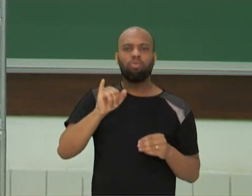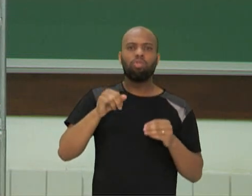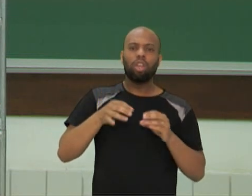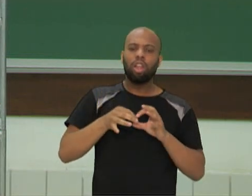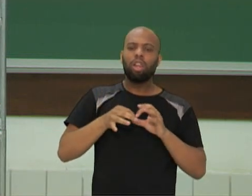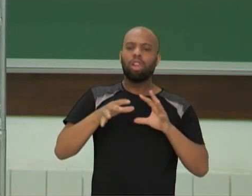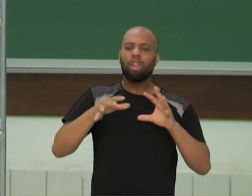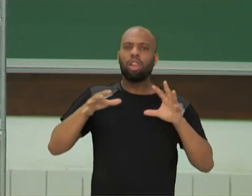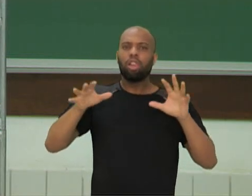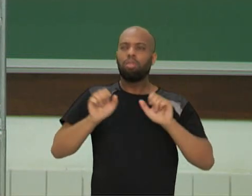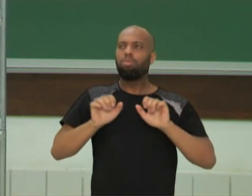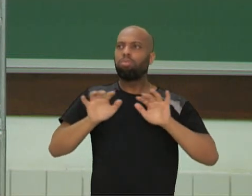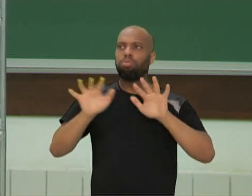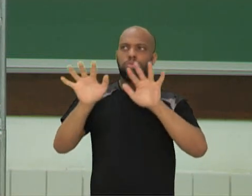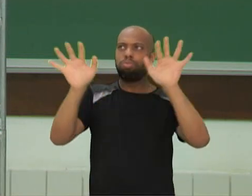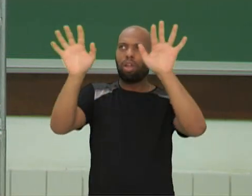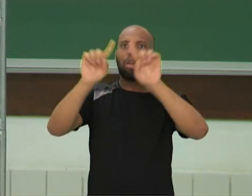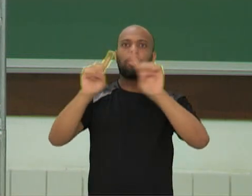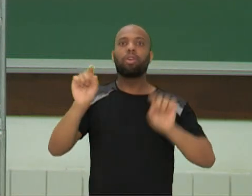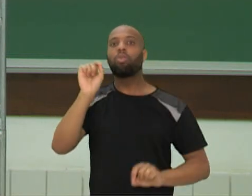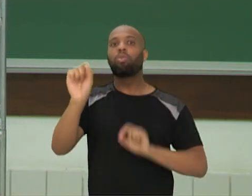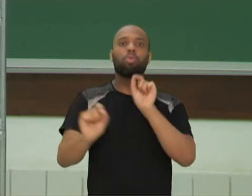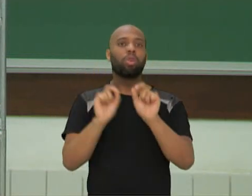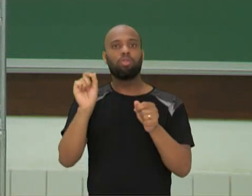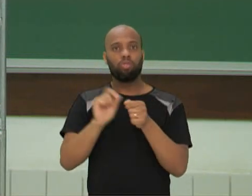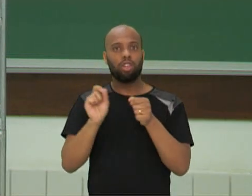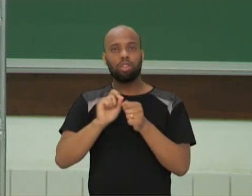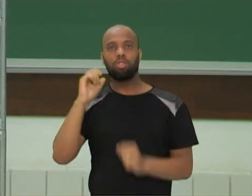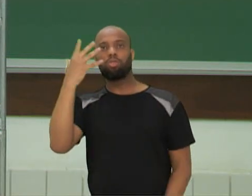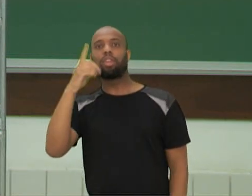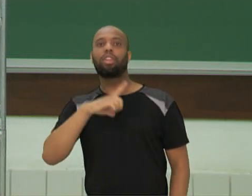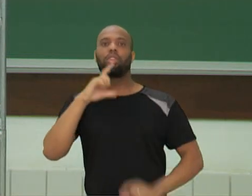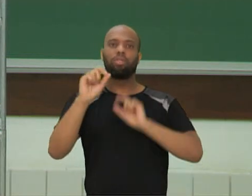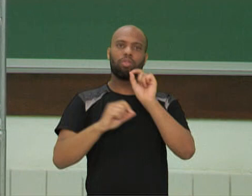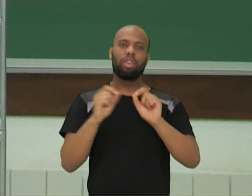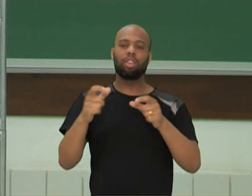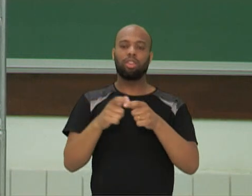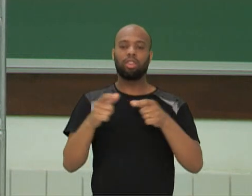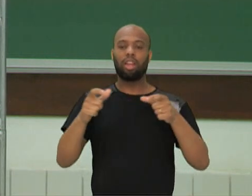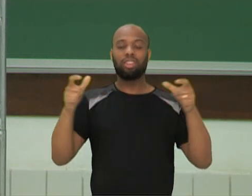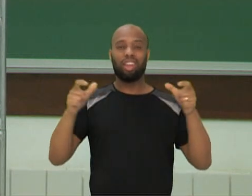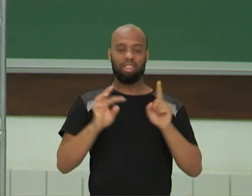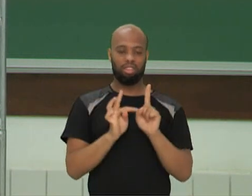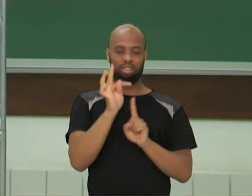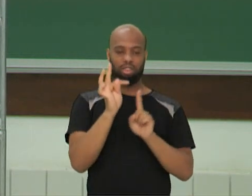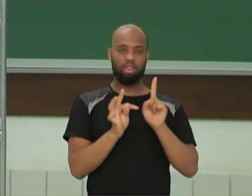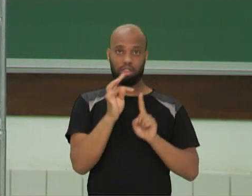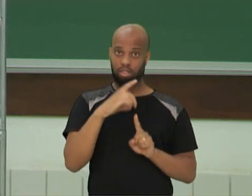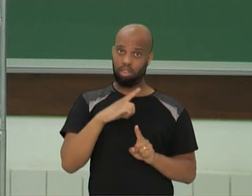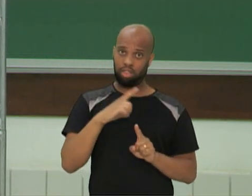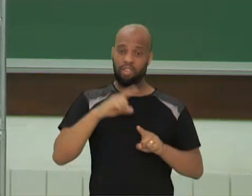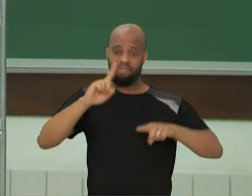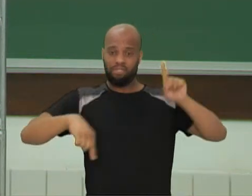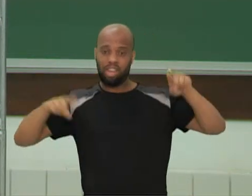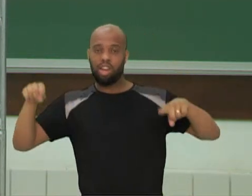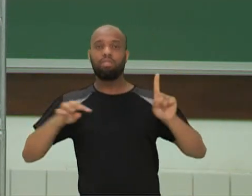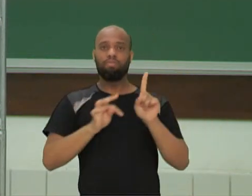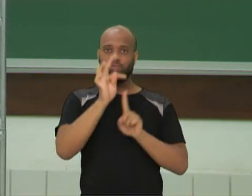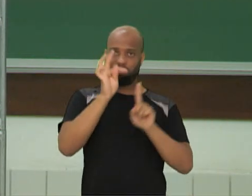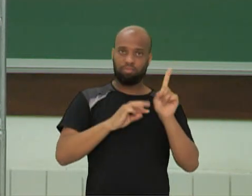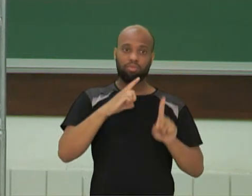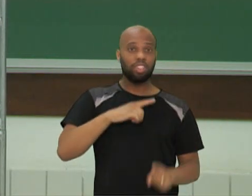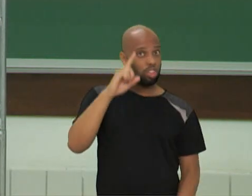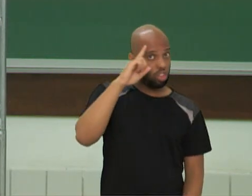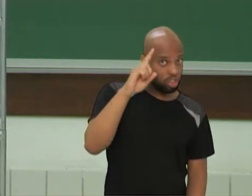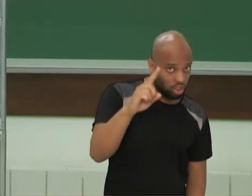começa a se dissipar. E o que isso vai fazer? Que haja uma pequena amplitude térmica, uma pequena variação térmica